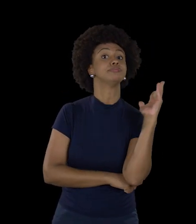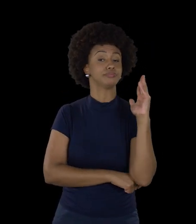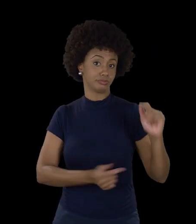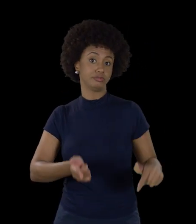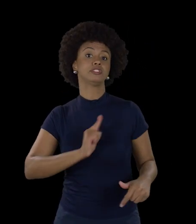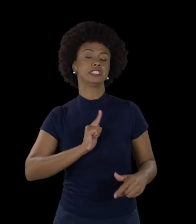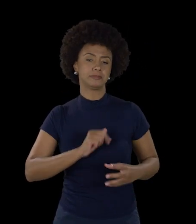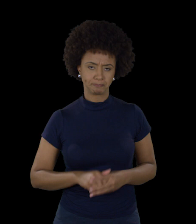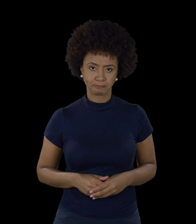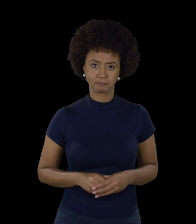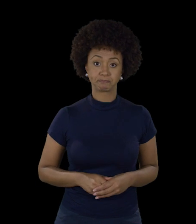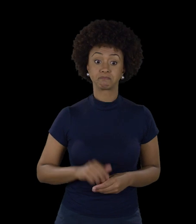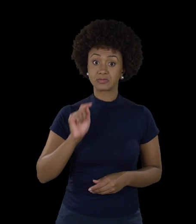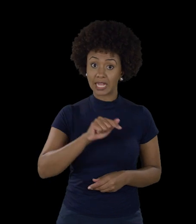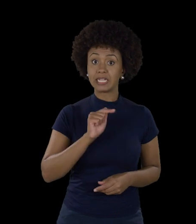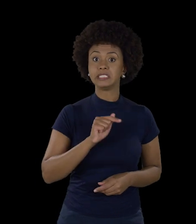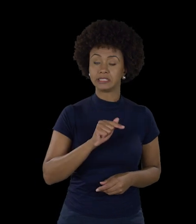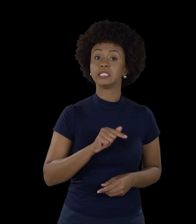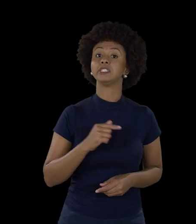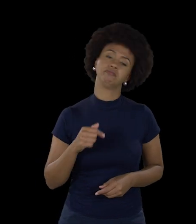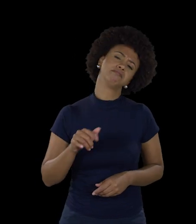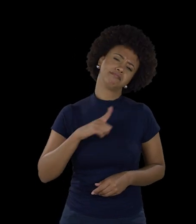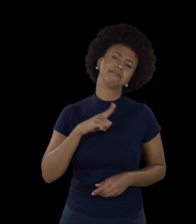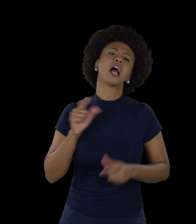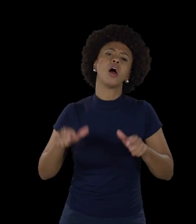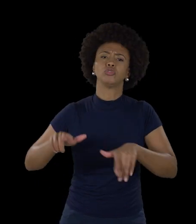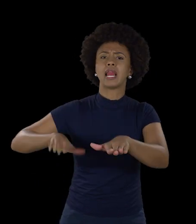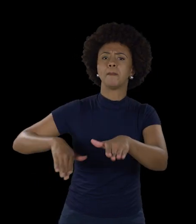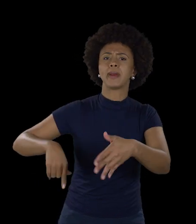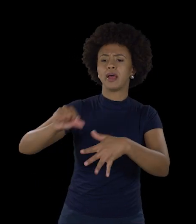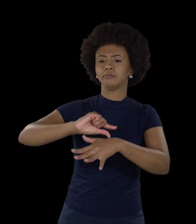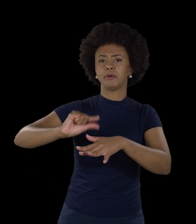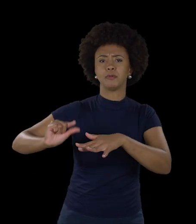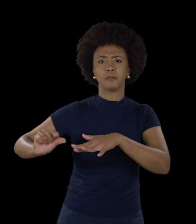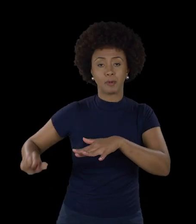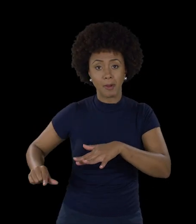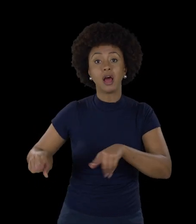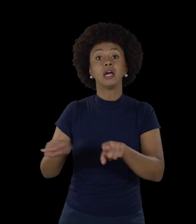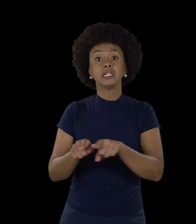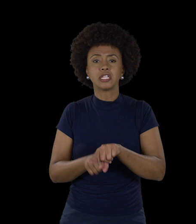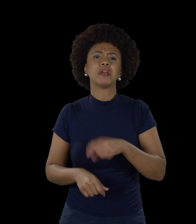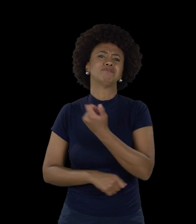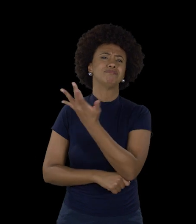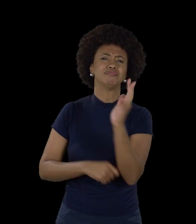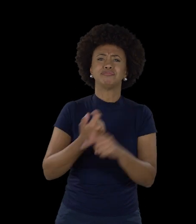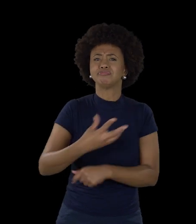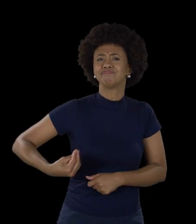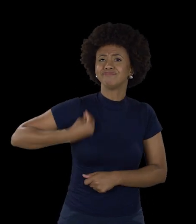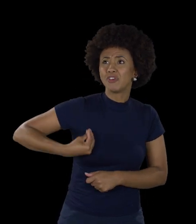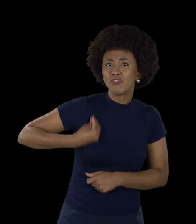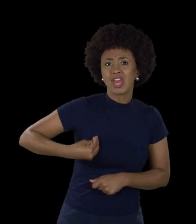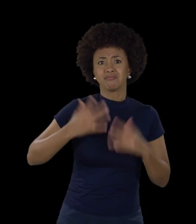uma parte significativa do nosso litoral e protege uma grande biodiversidade de fauna e flora. Dados da